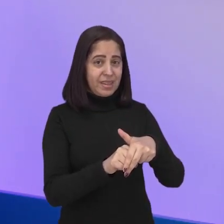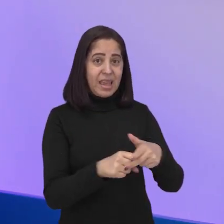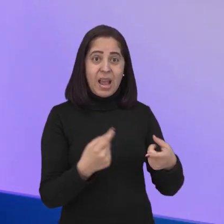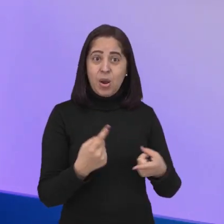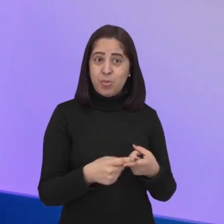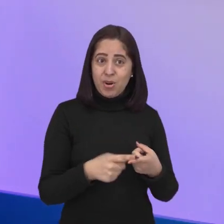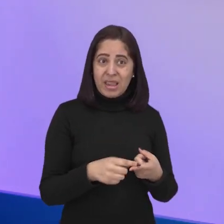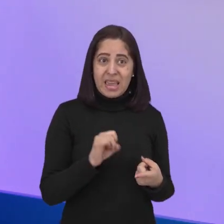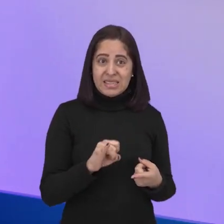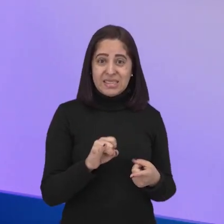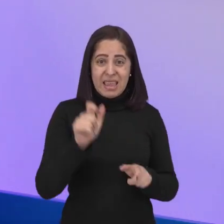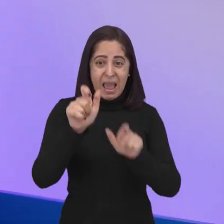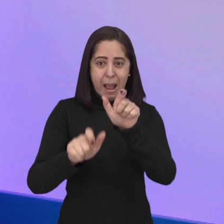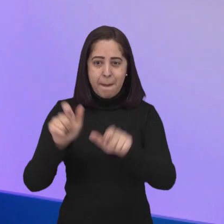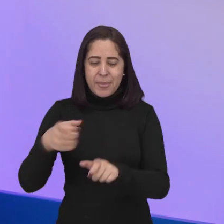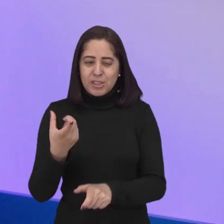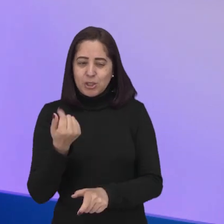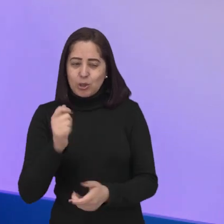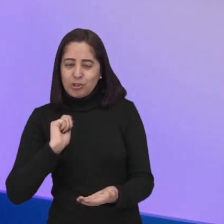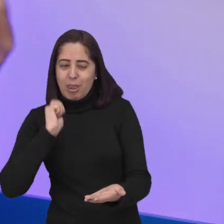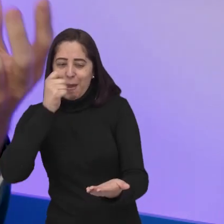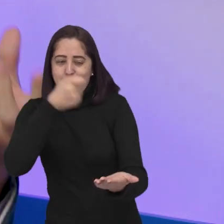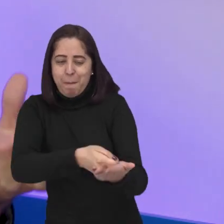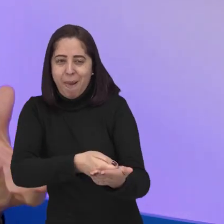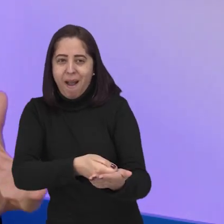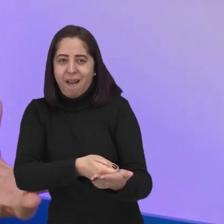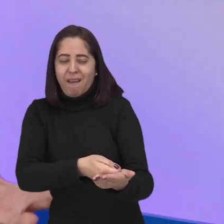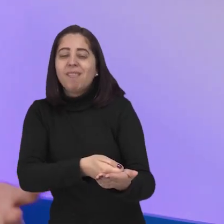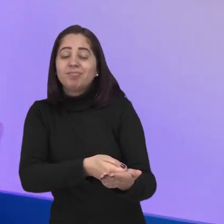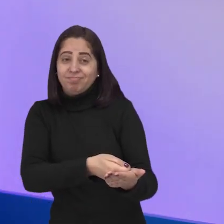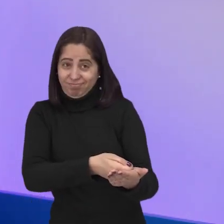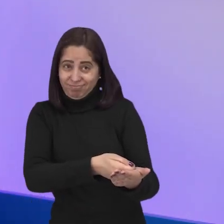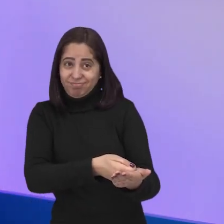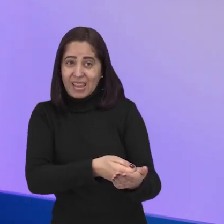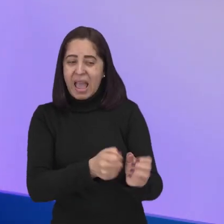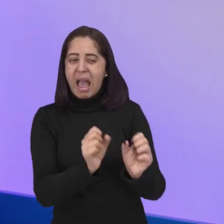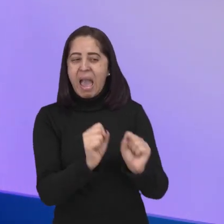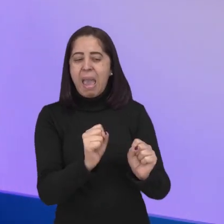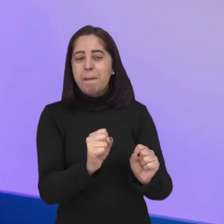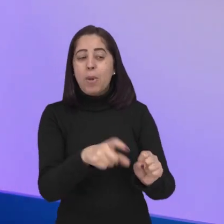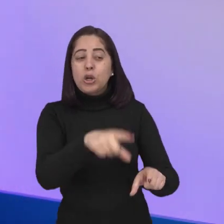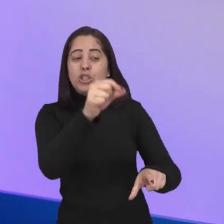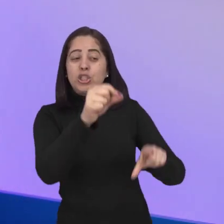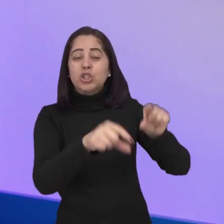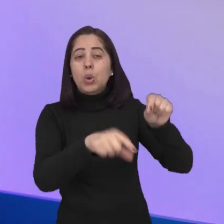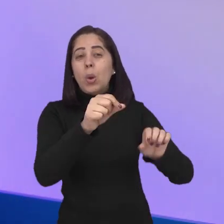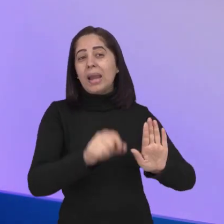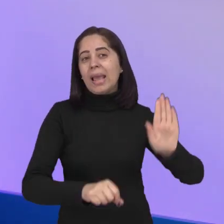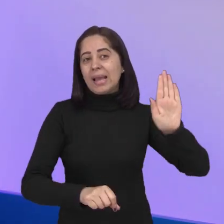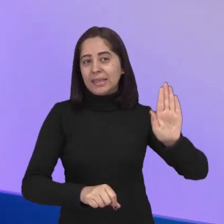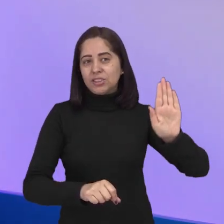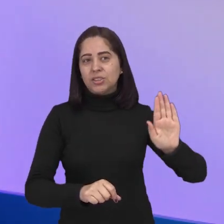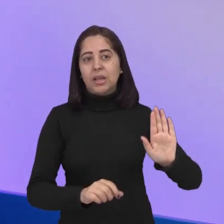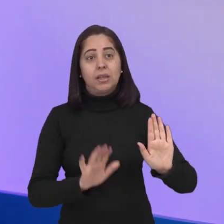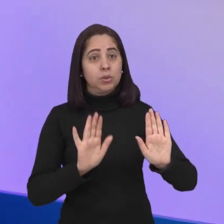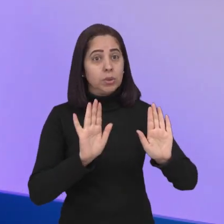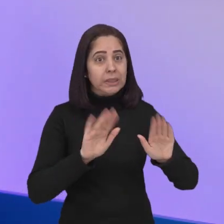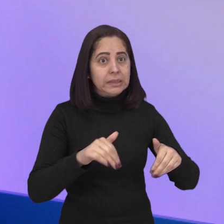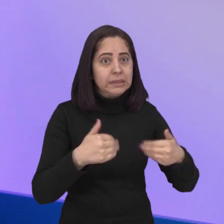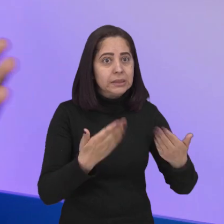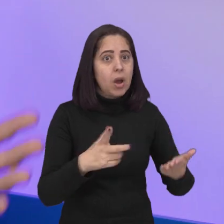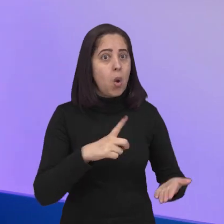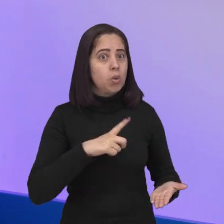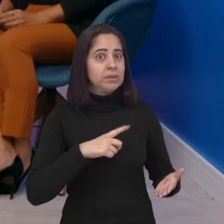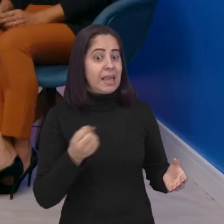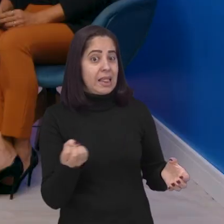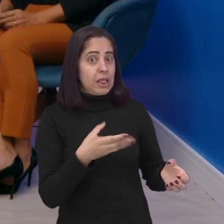ditado que diz: quem paga a banda, escolhe a música que toca. E nós temos muitas novidades nesse tema, financiamento de